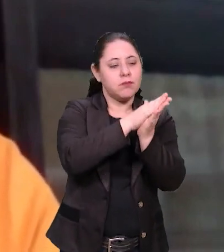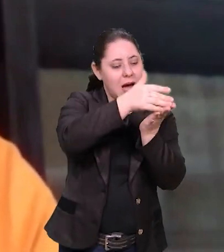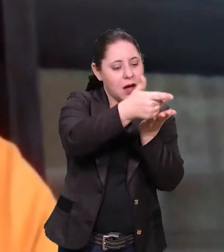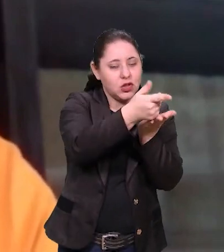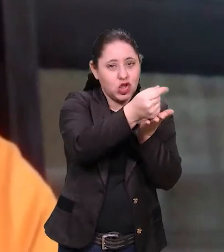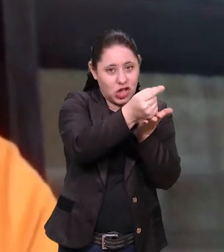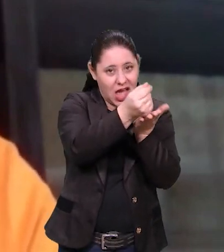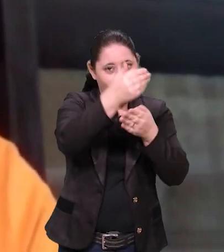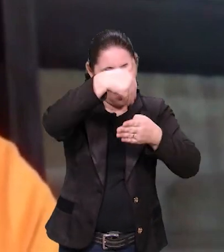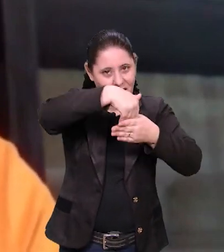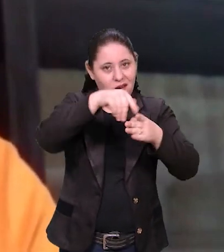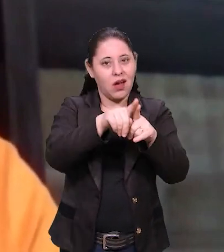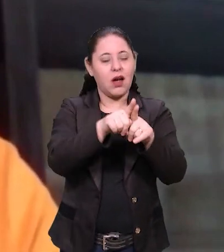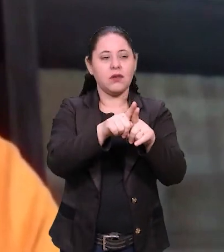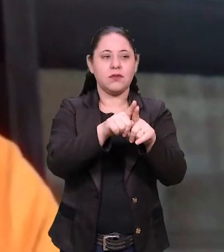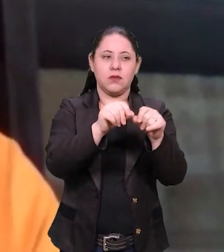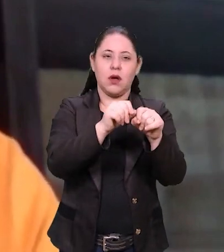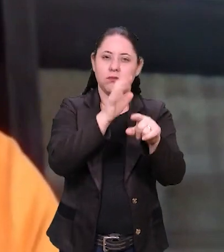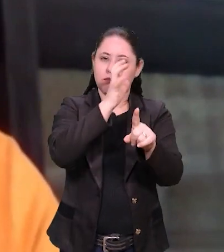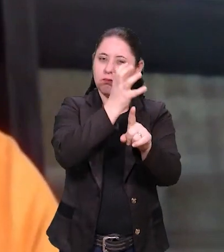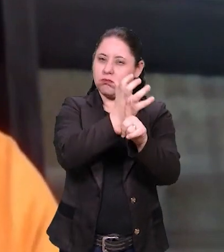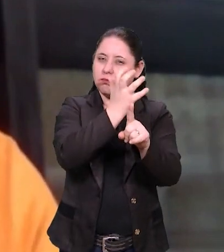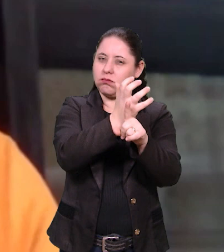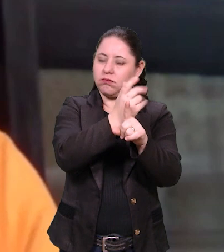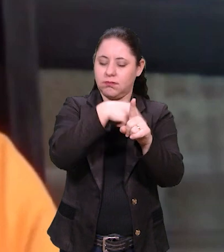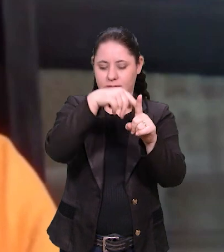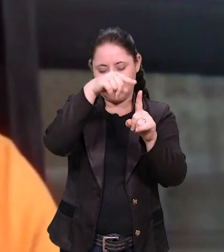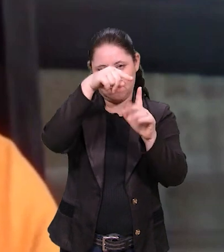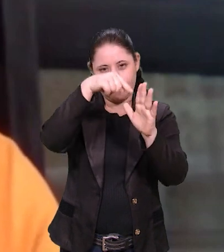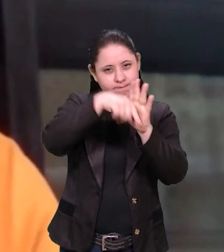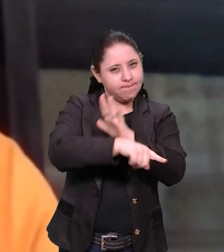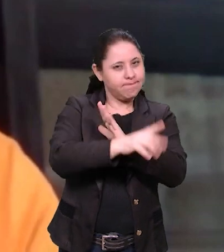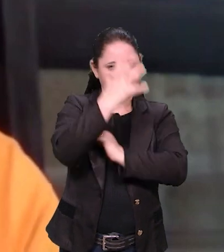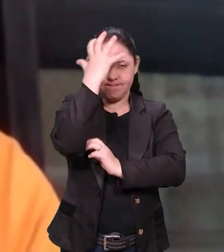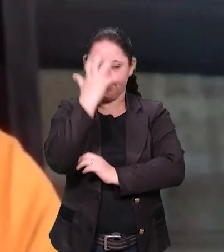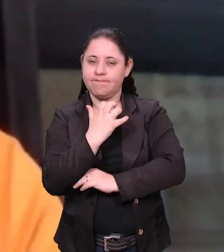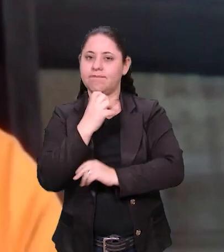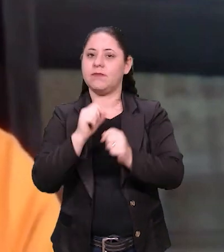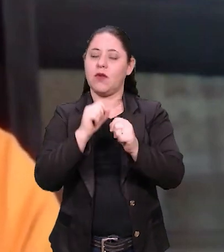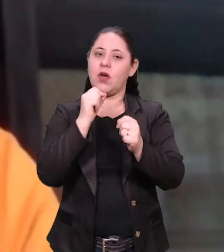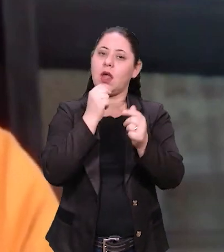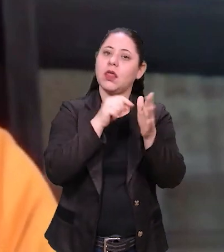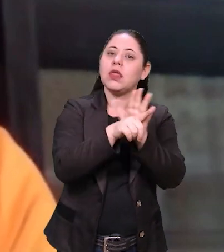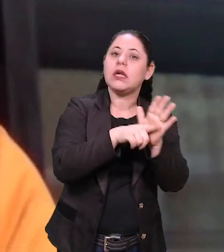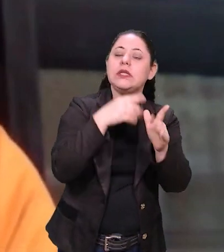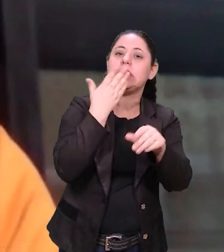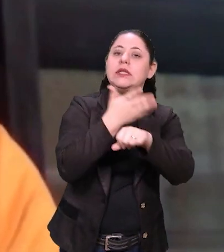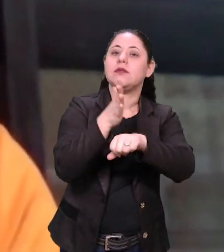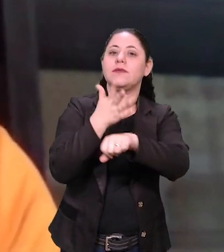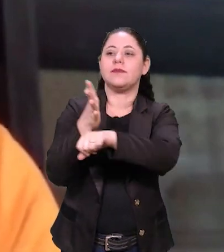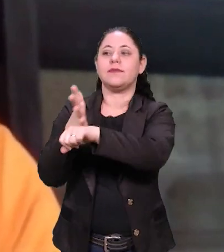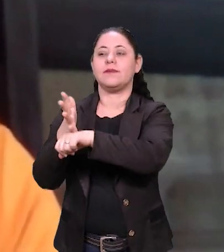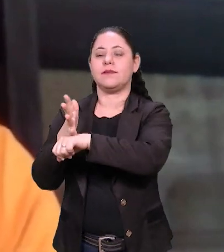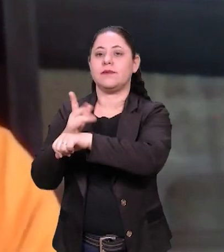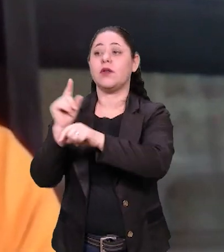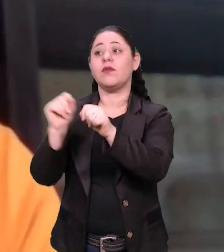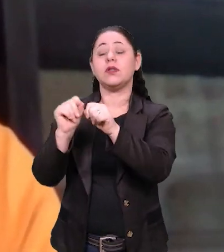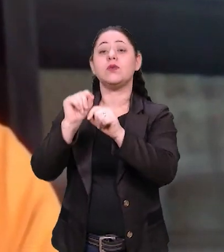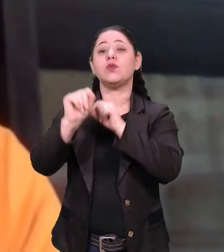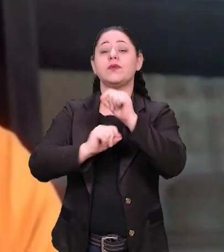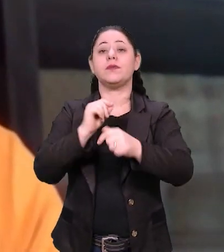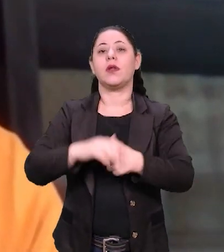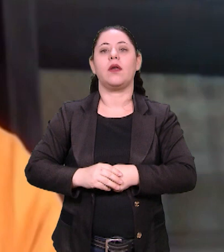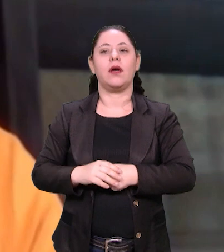muito rigorosa, com um estudo muito bem feito. E aí, o que eles faziam era o seguinte: eles perdiam a